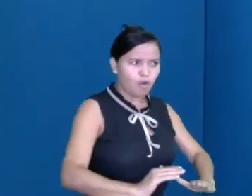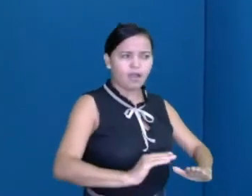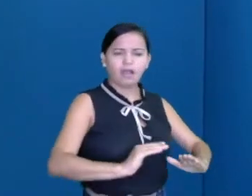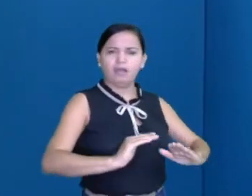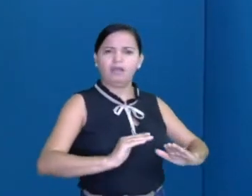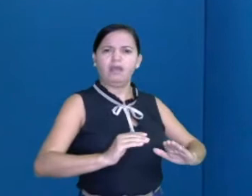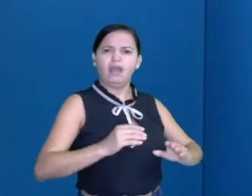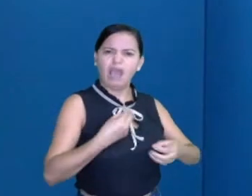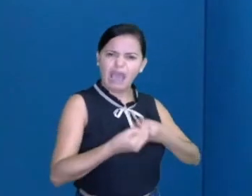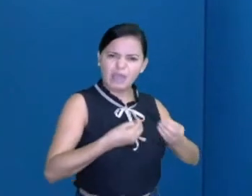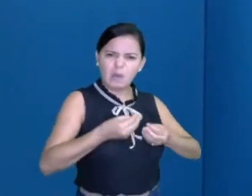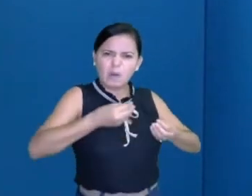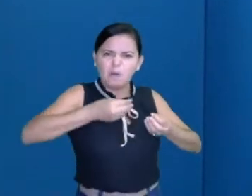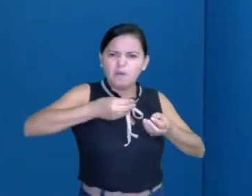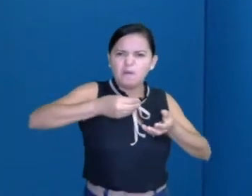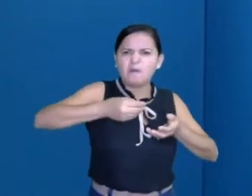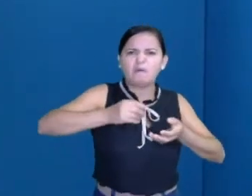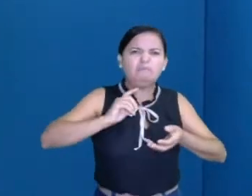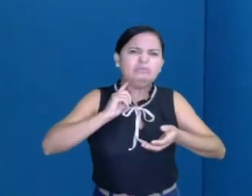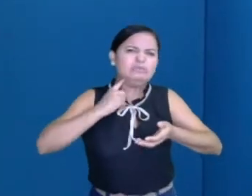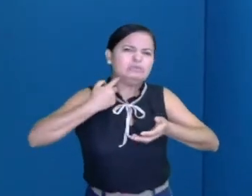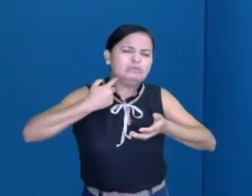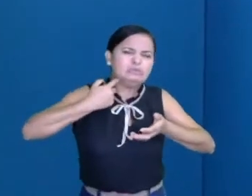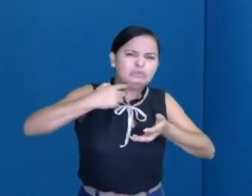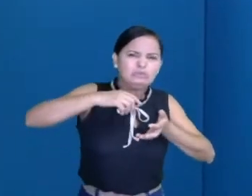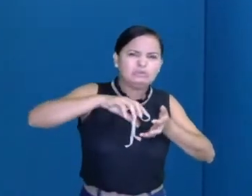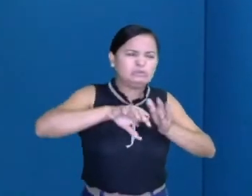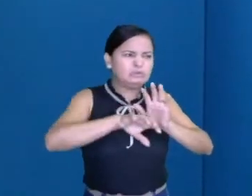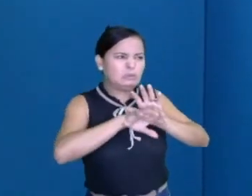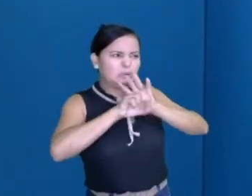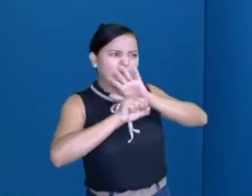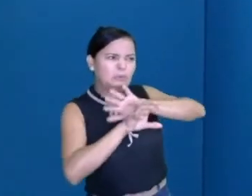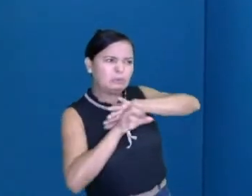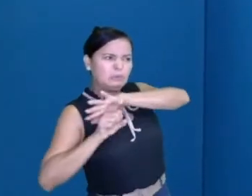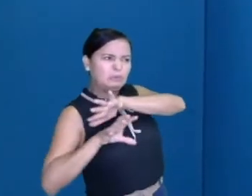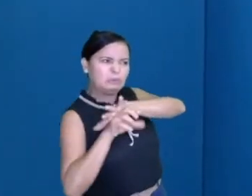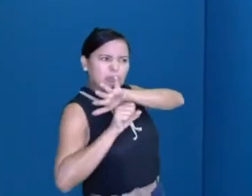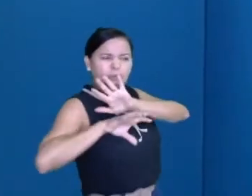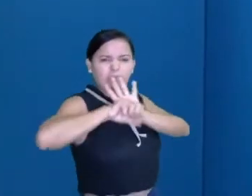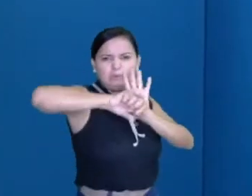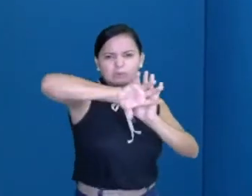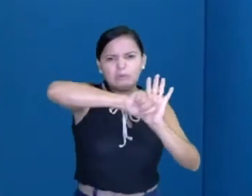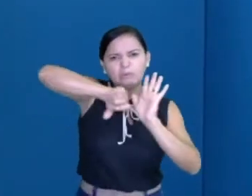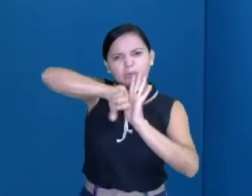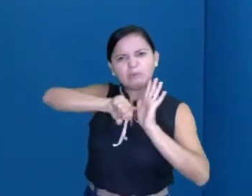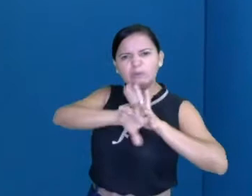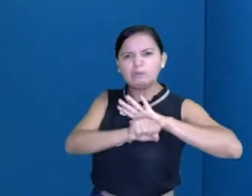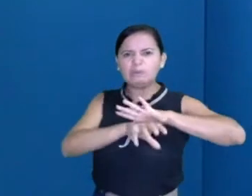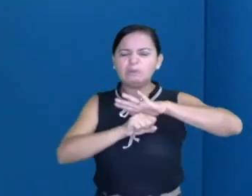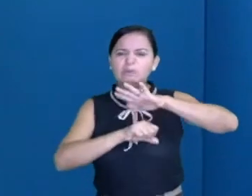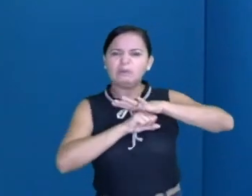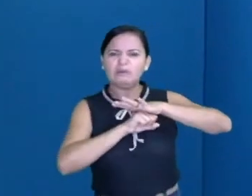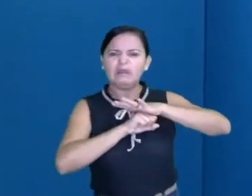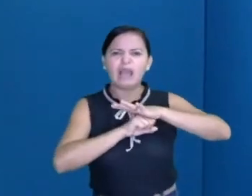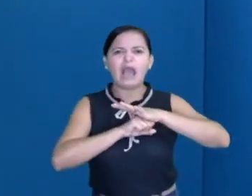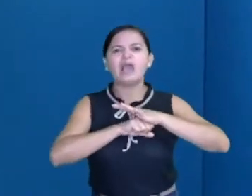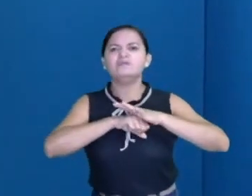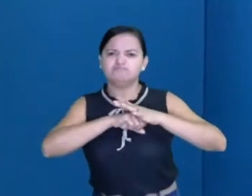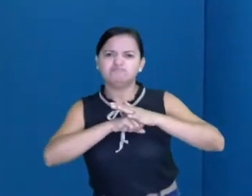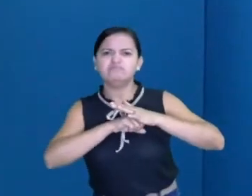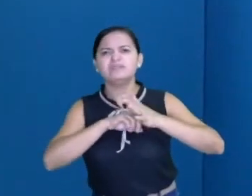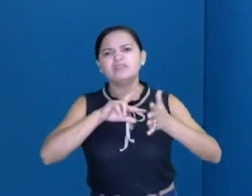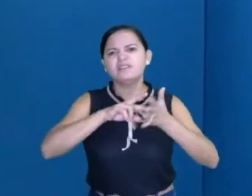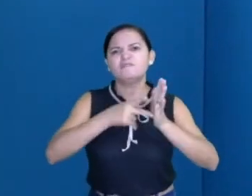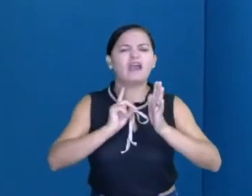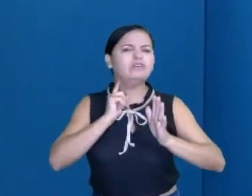amoeba. Então, essa amoeba seria justamente essa estrutura positiva e aquela sujeira seria essas cargas negativas,